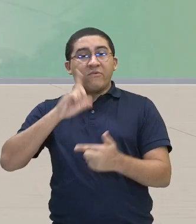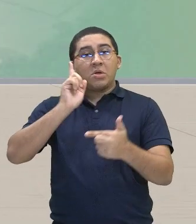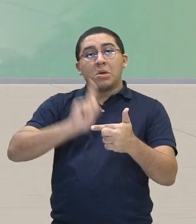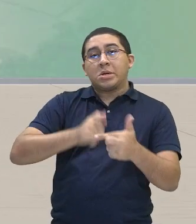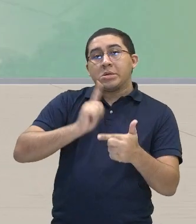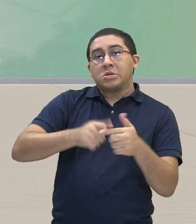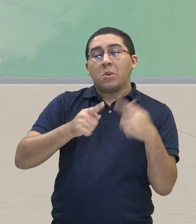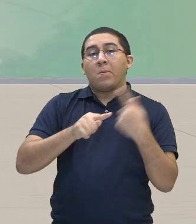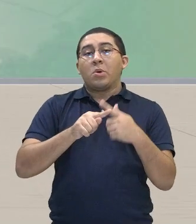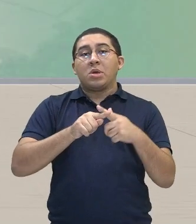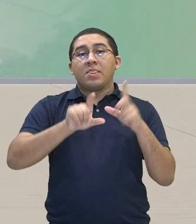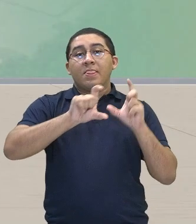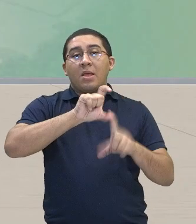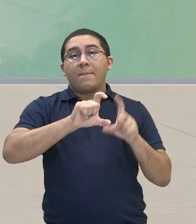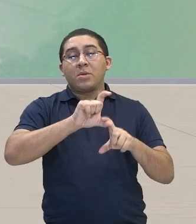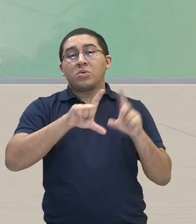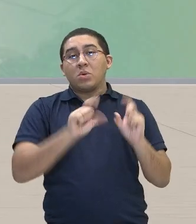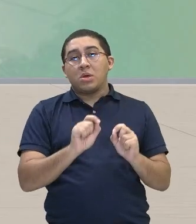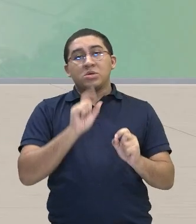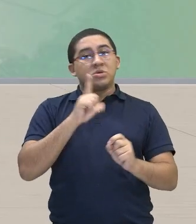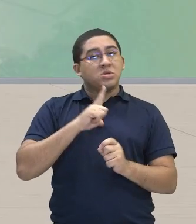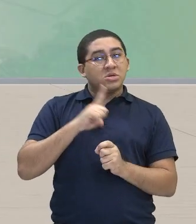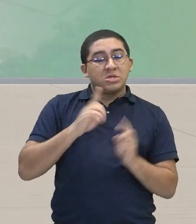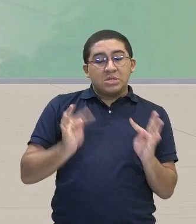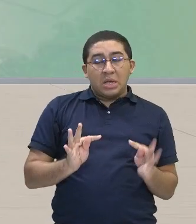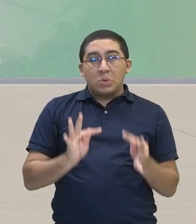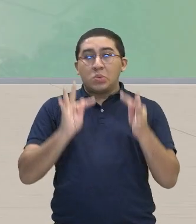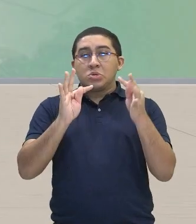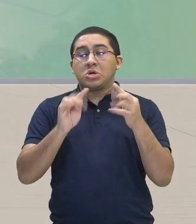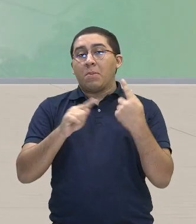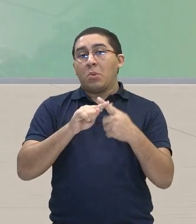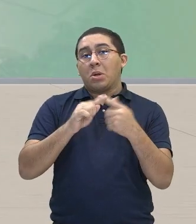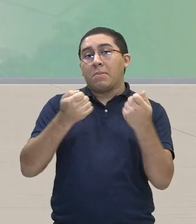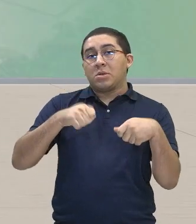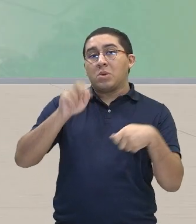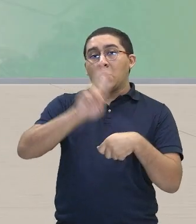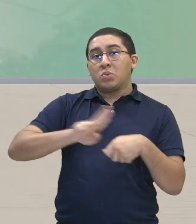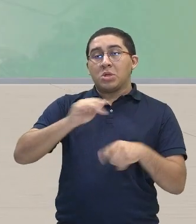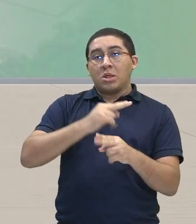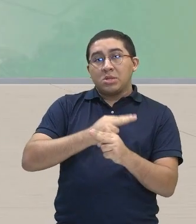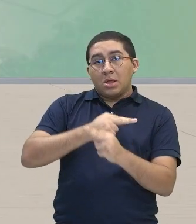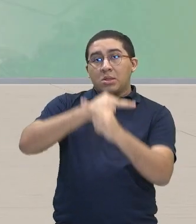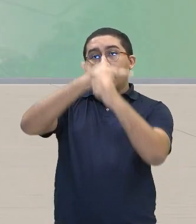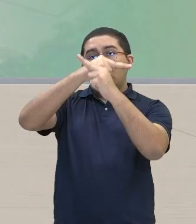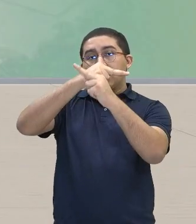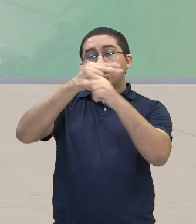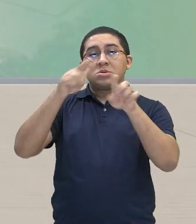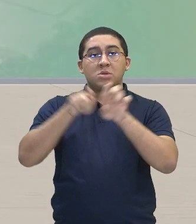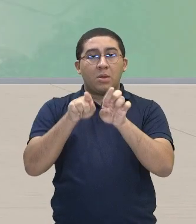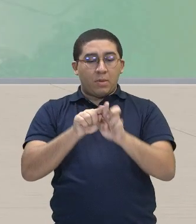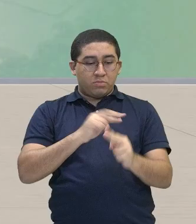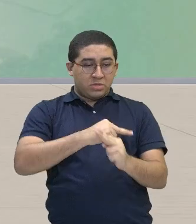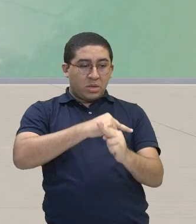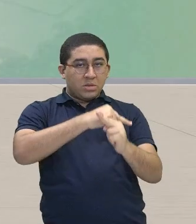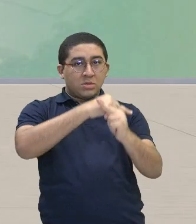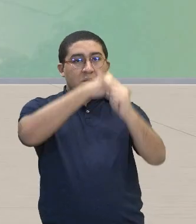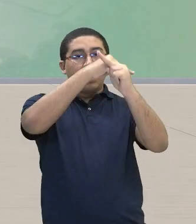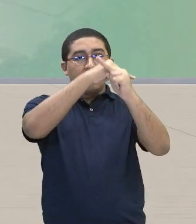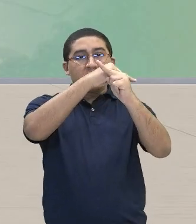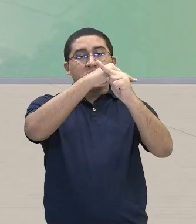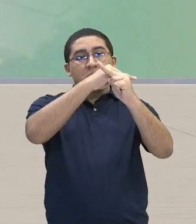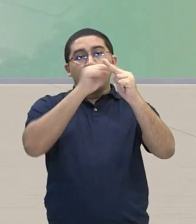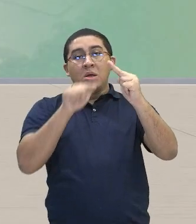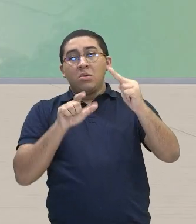de tecnologia estrangeira por conta dos satélites artificiais, onde a gente observa que a maioria dos satélites artificiais ou vai